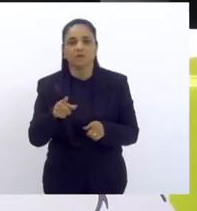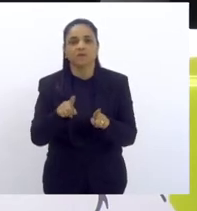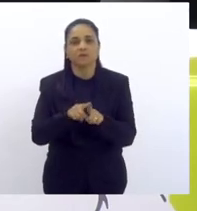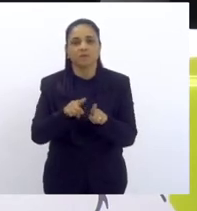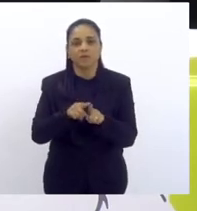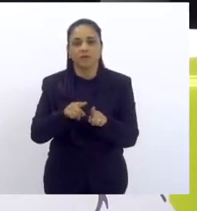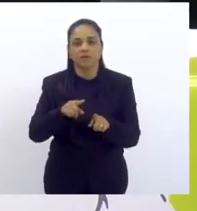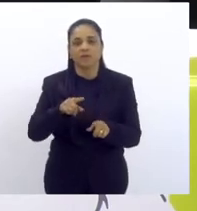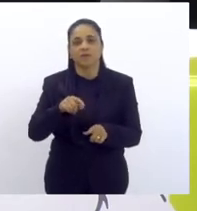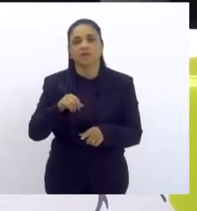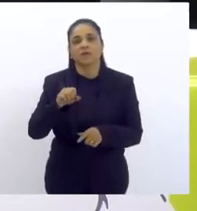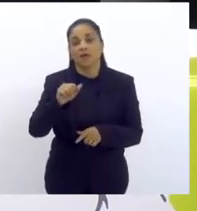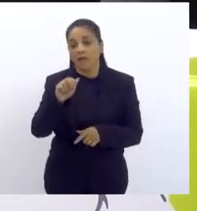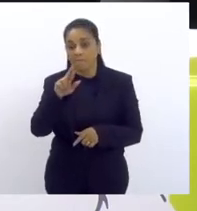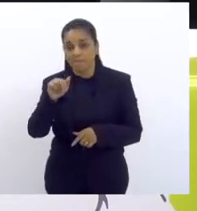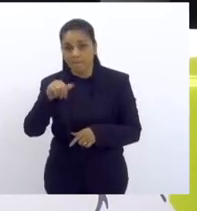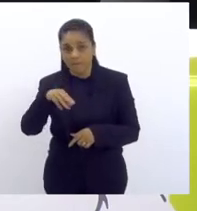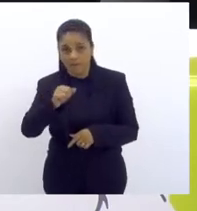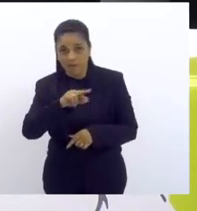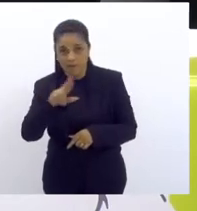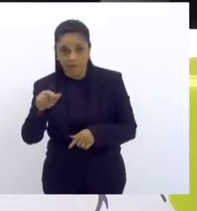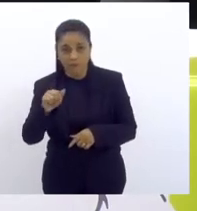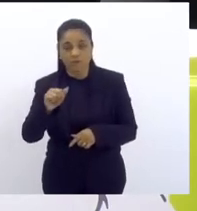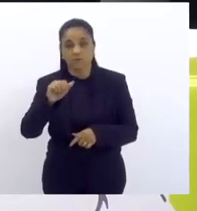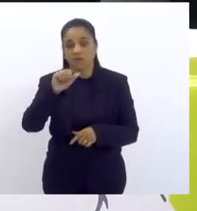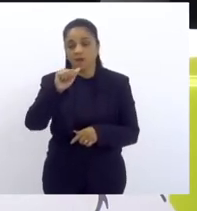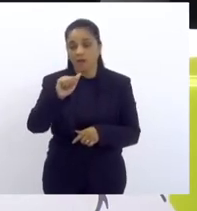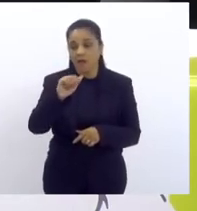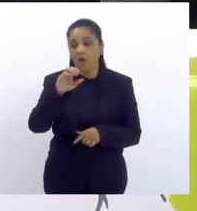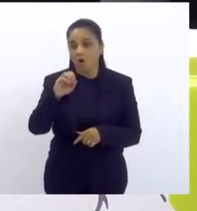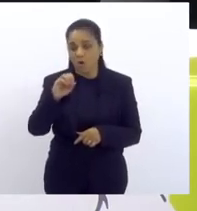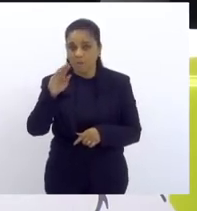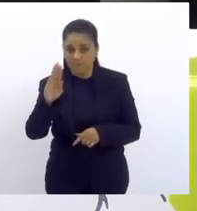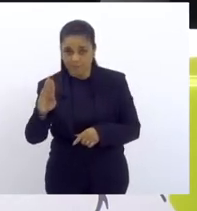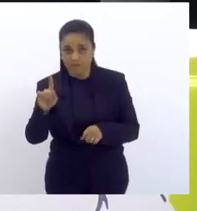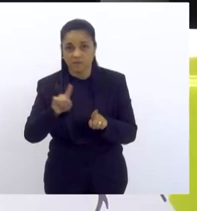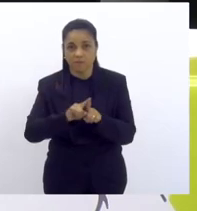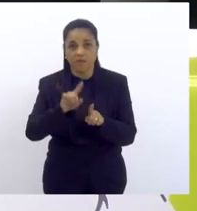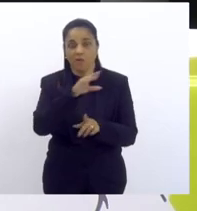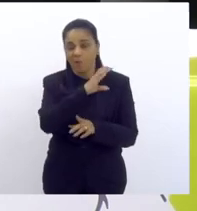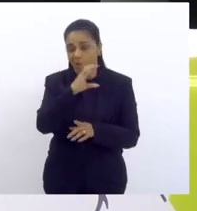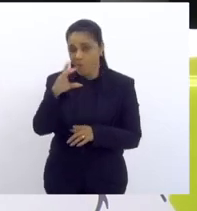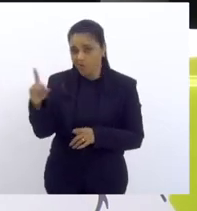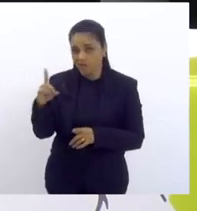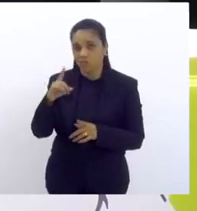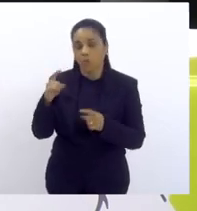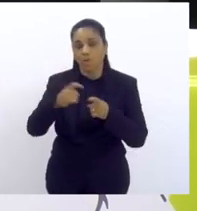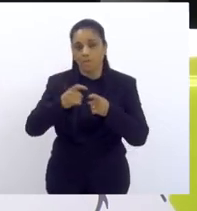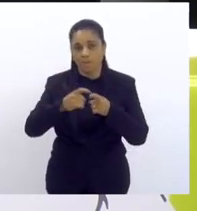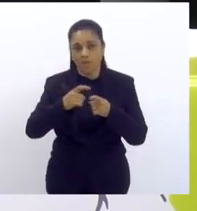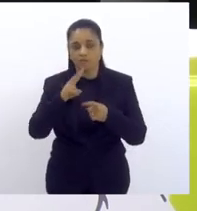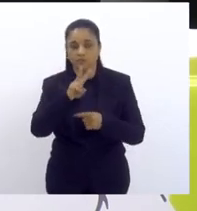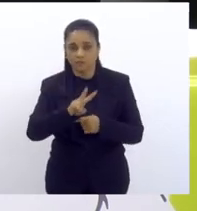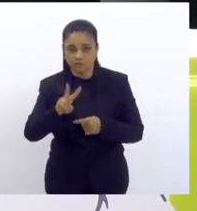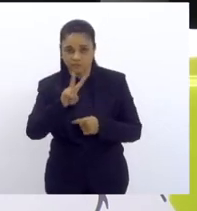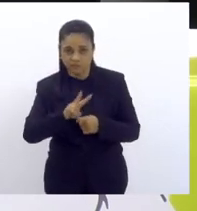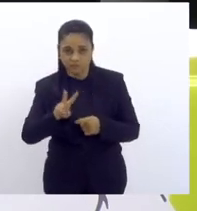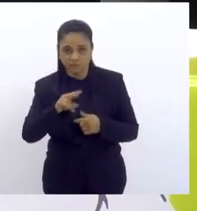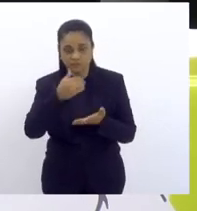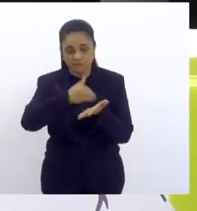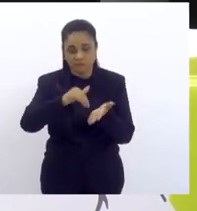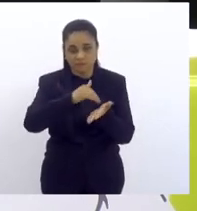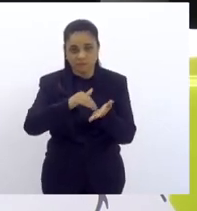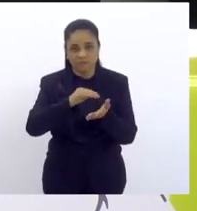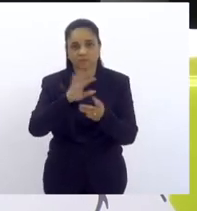Amaro presente da subseção Leopoldina da OAB Hélio pradera coordenadora e médico veterinário Secretaria de